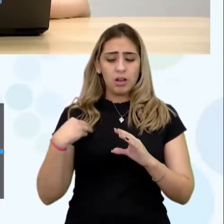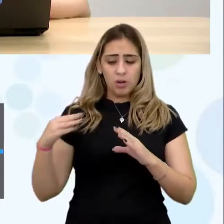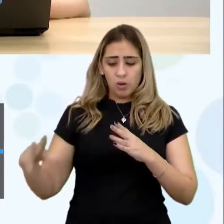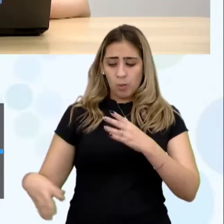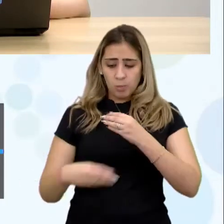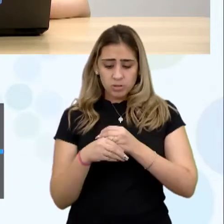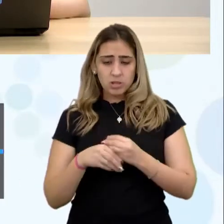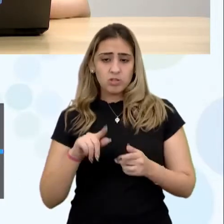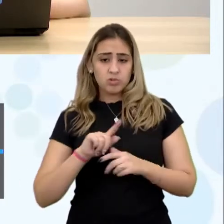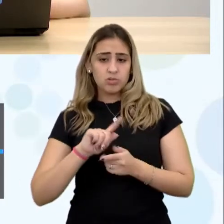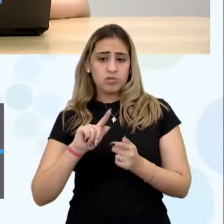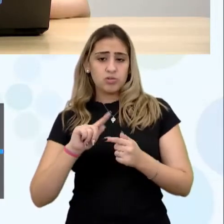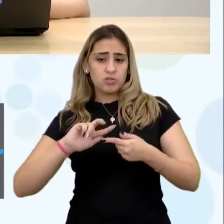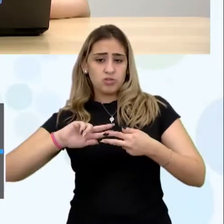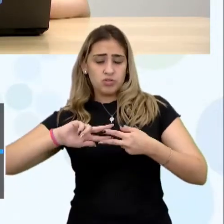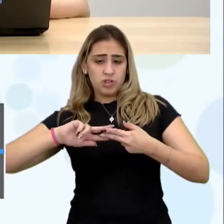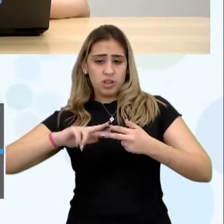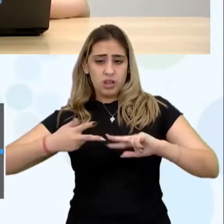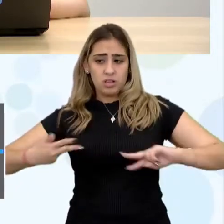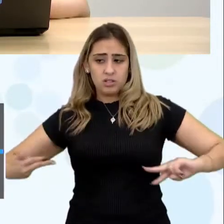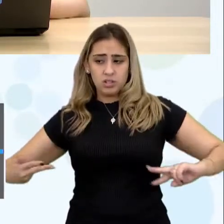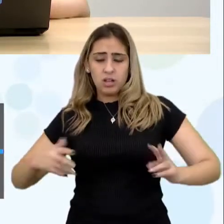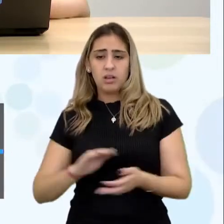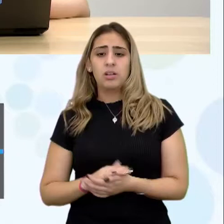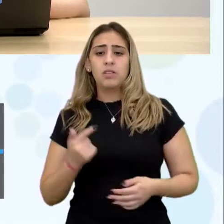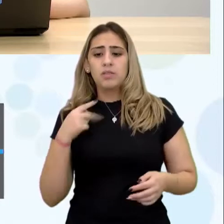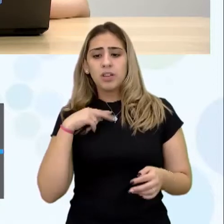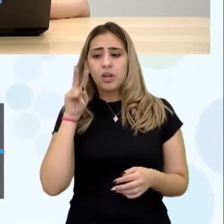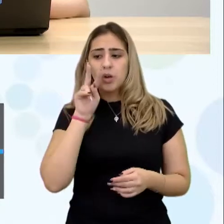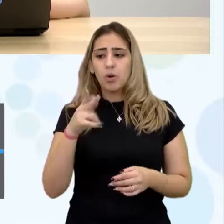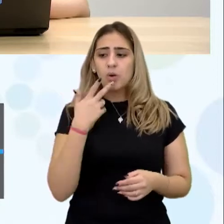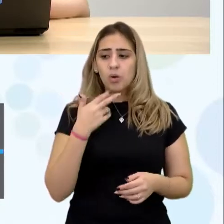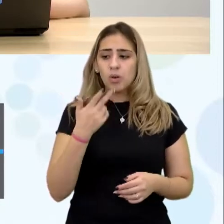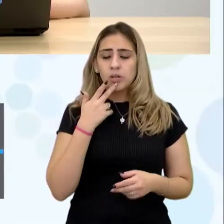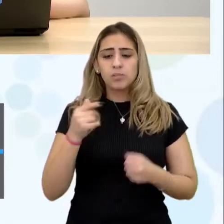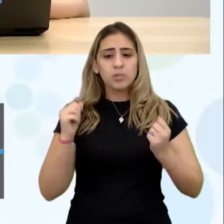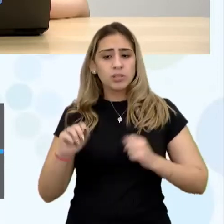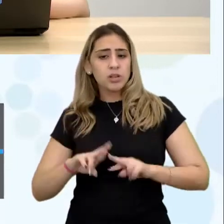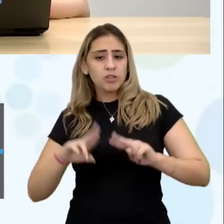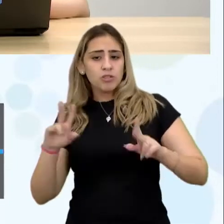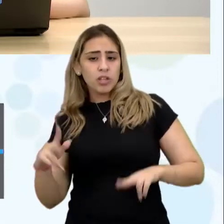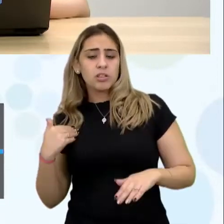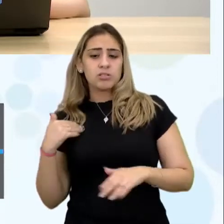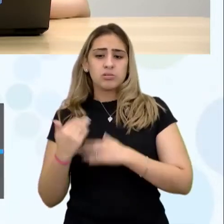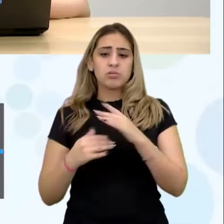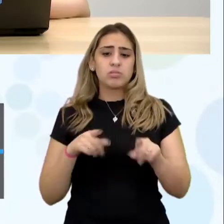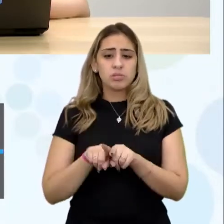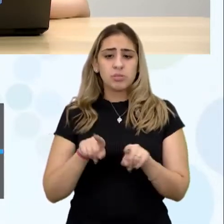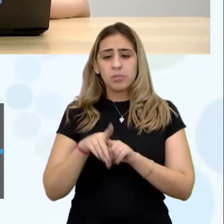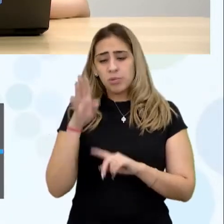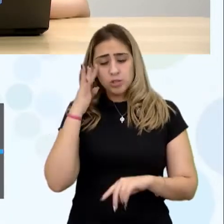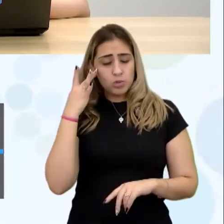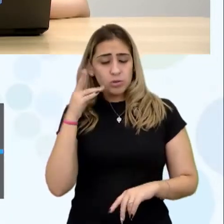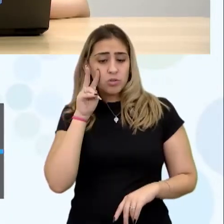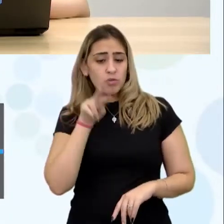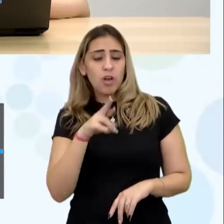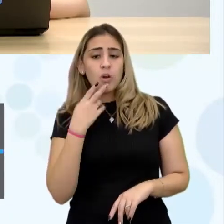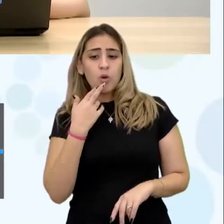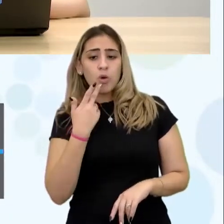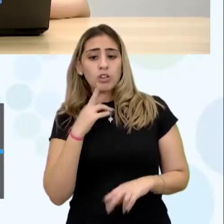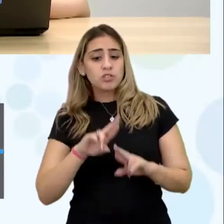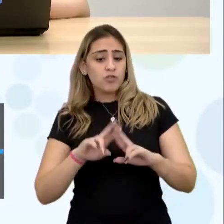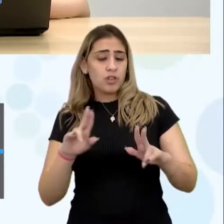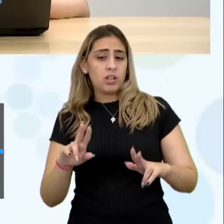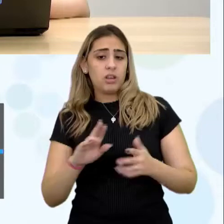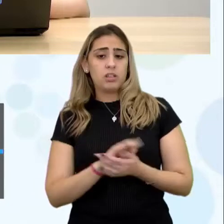do patrimônio genético do indivíduo, ele pode ver aí cores de formas diferentes. Inclusive os daltônicos, né? Eles veem